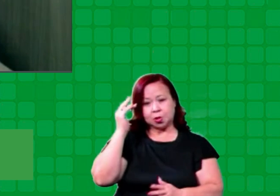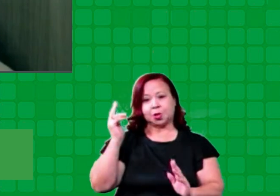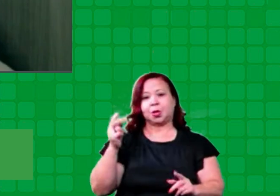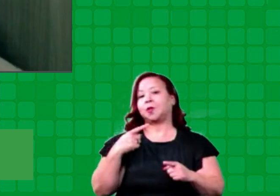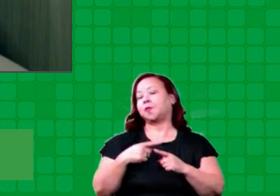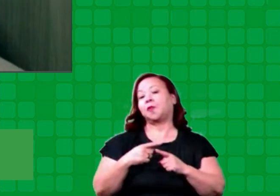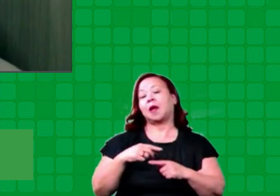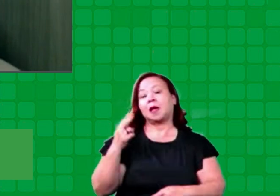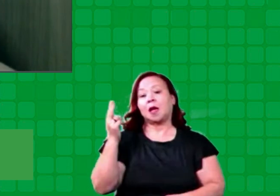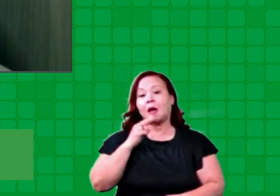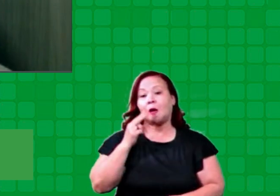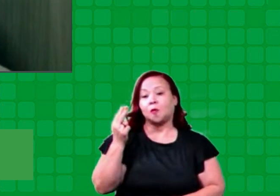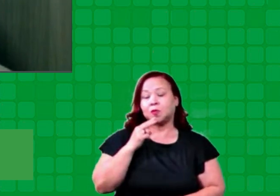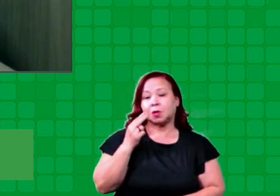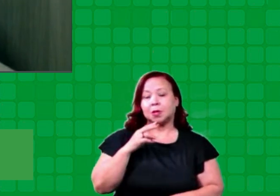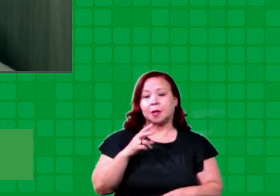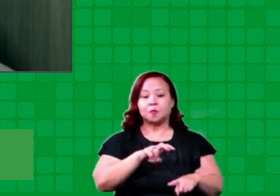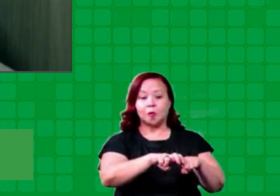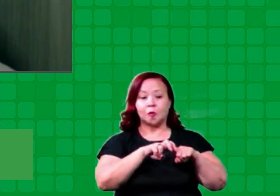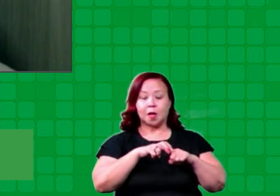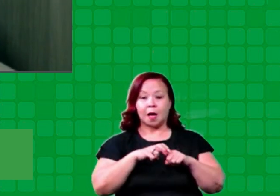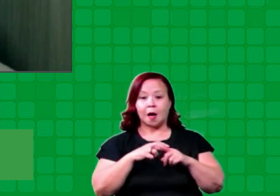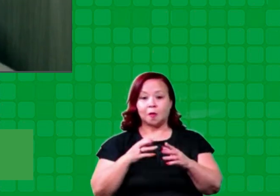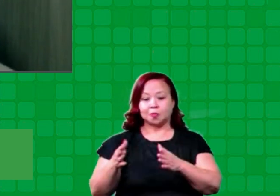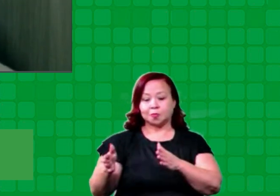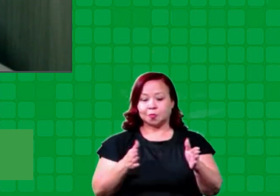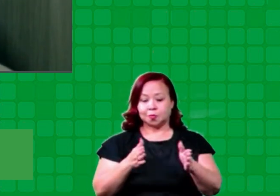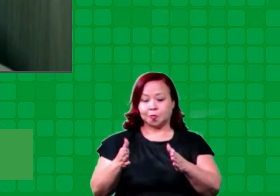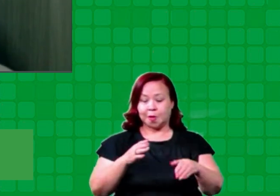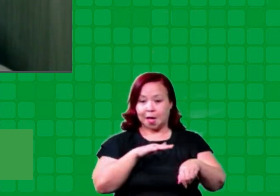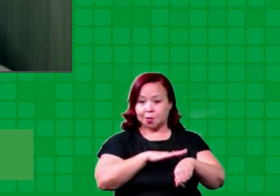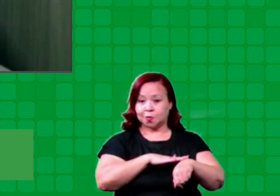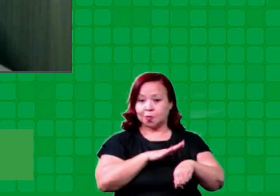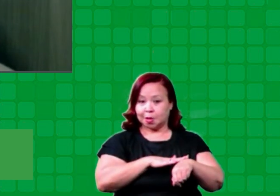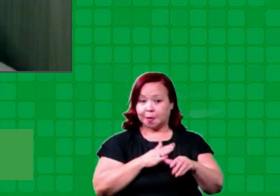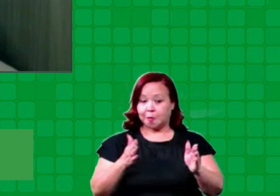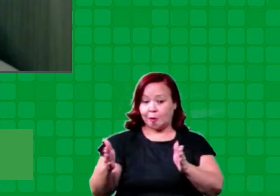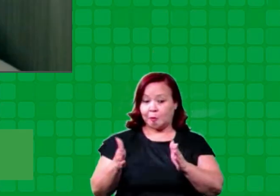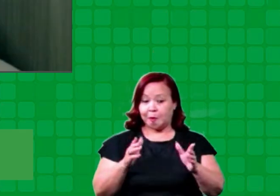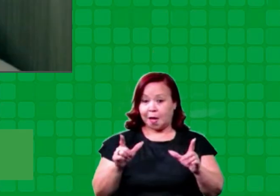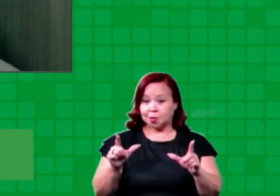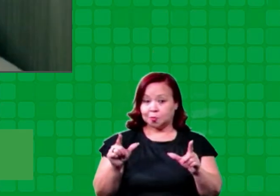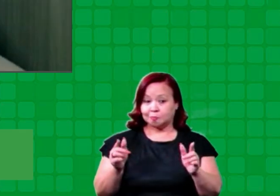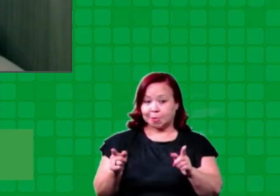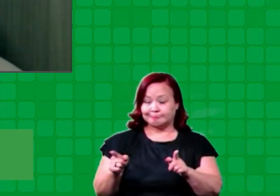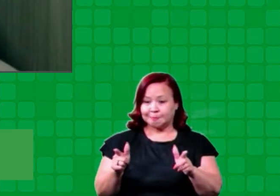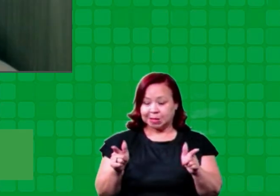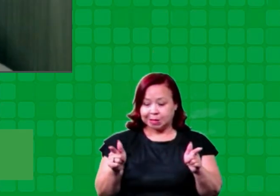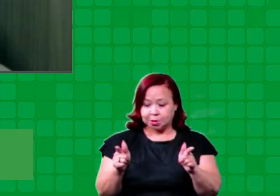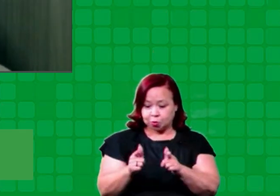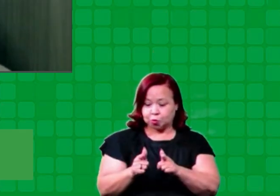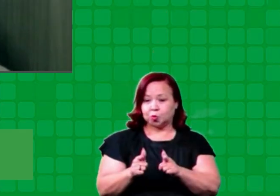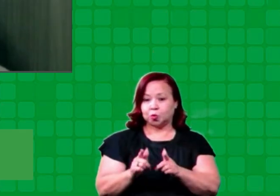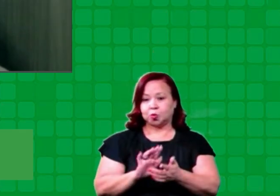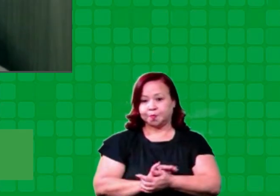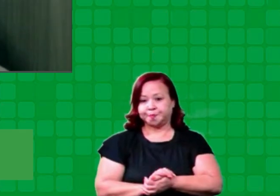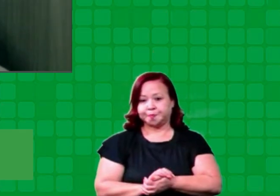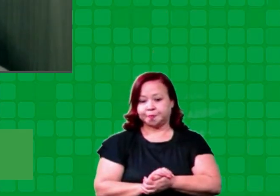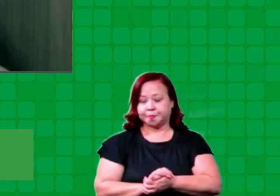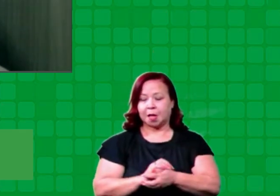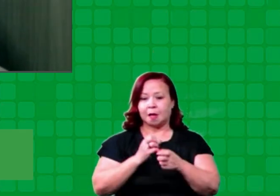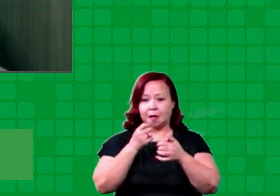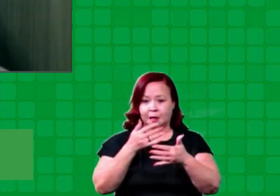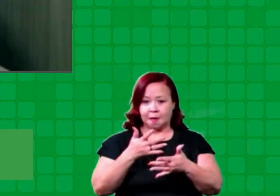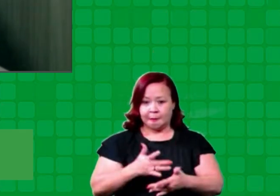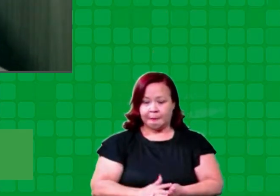por conta dos prazos que a comissão teve, foram prazos muito curtos. Então, vamos lá.